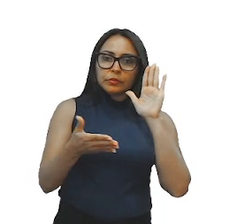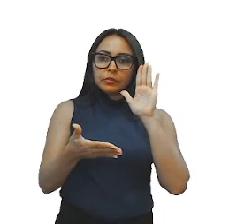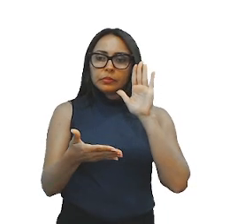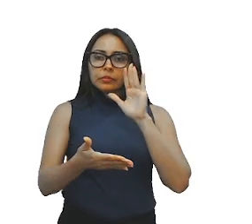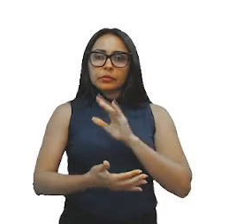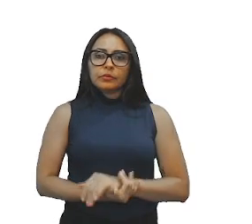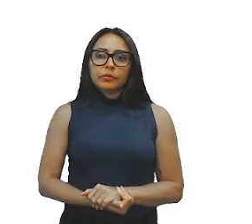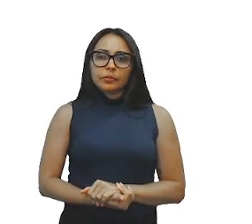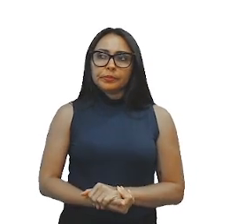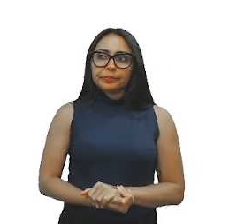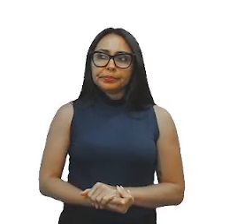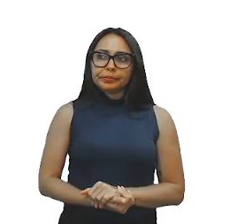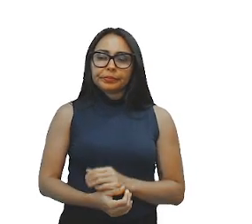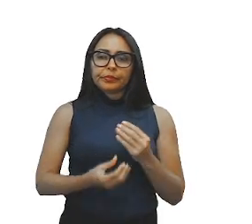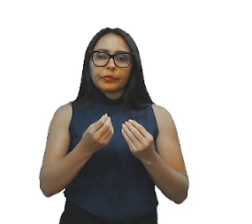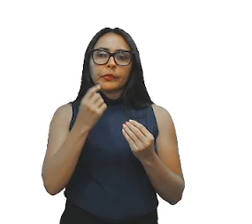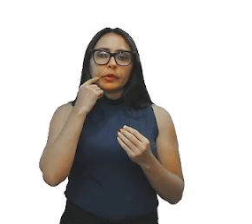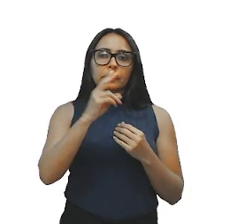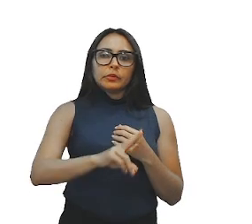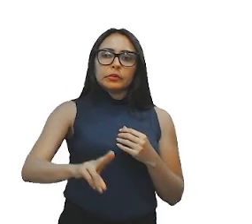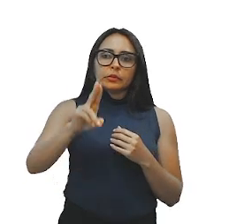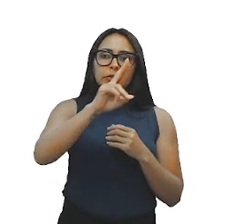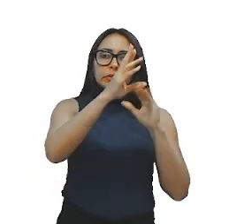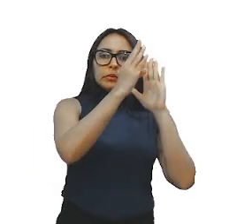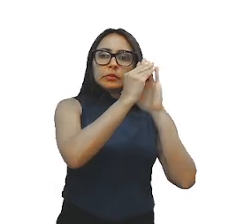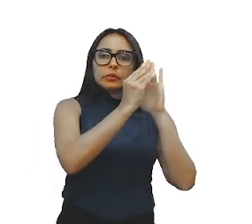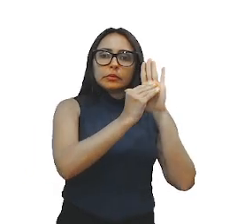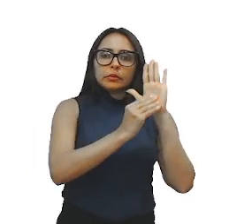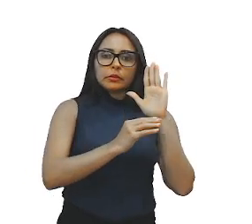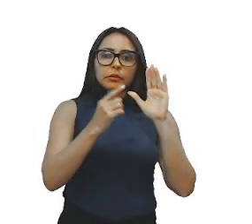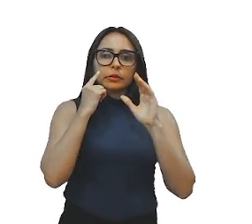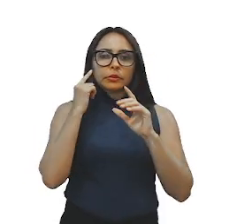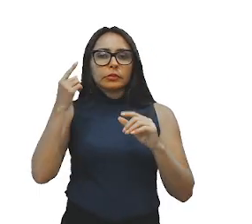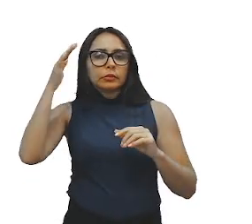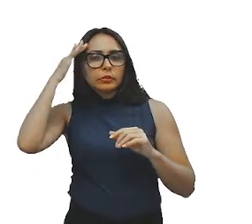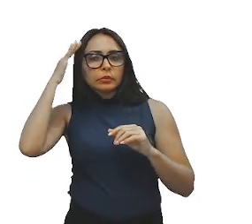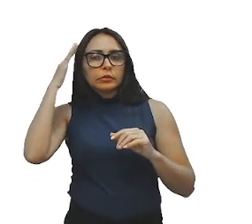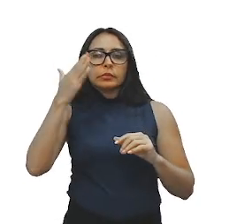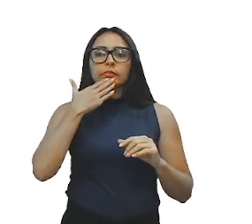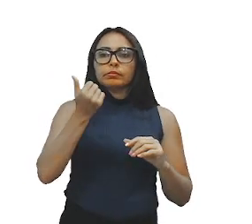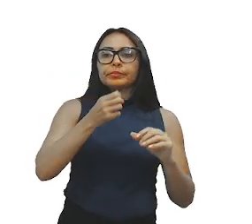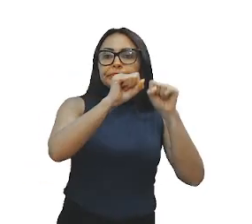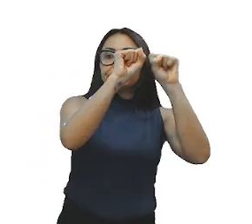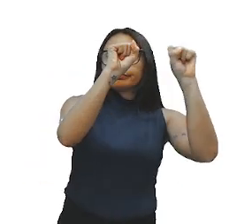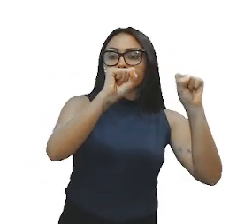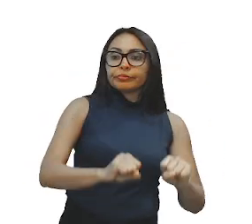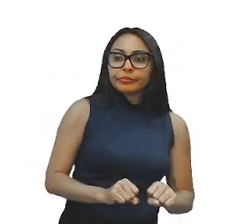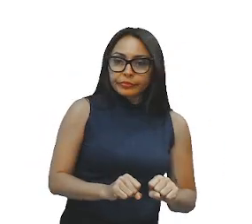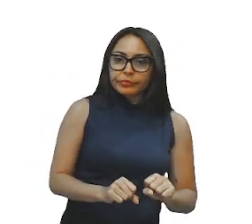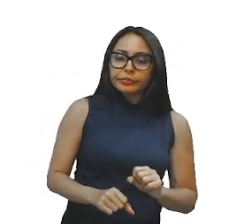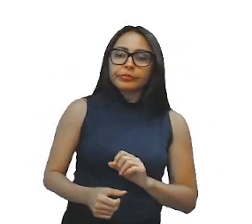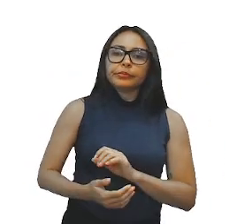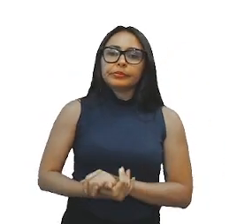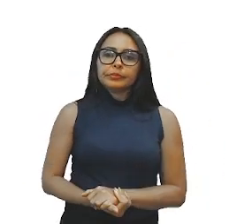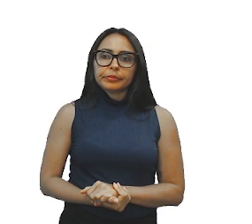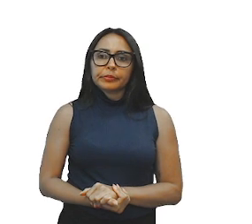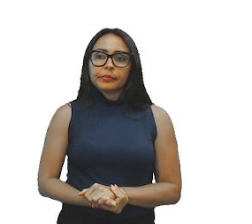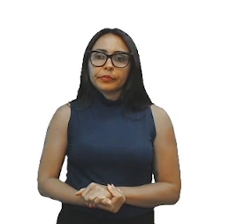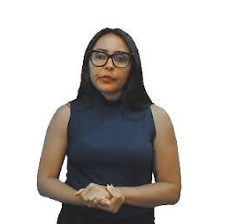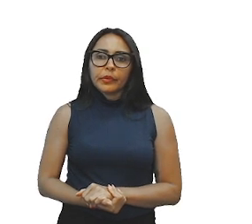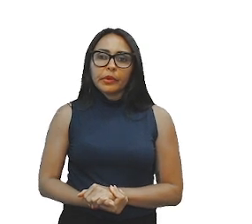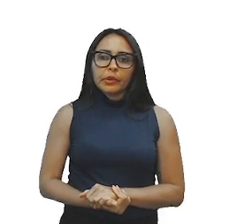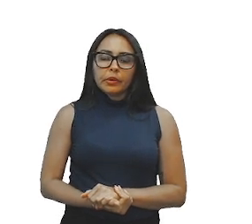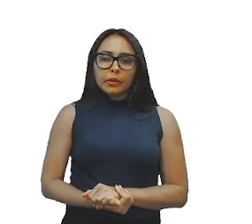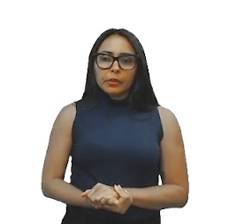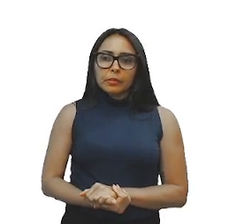Como utilizar modelos e simulações no pensamento computacional? Você pode utilizar modelos e simulações para entender